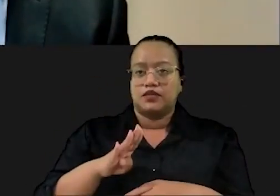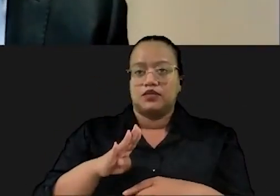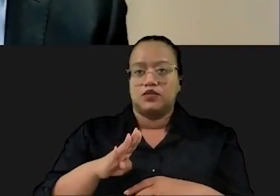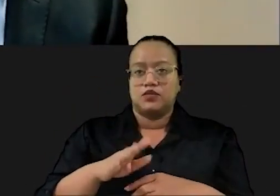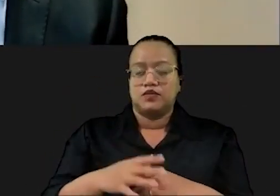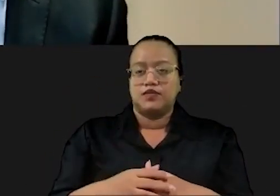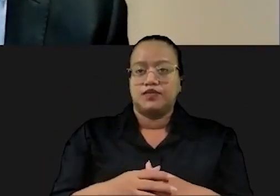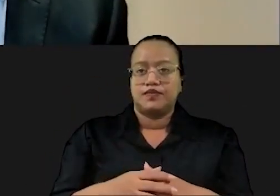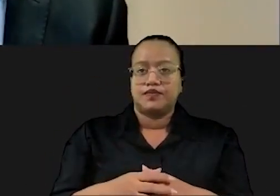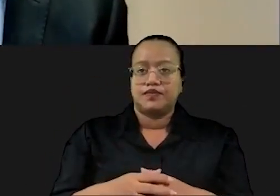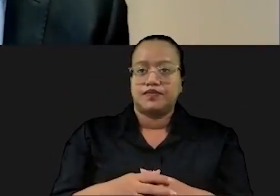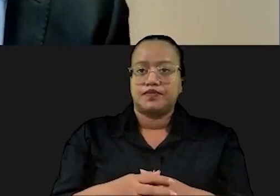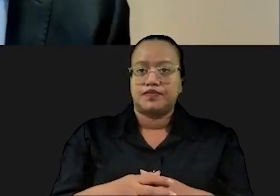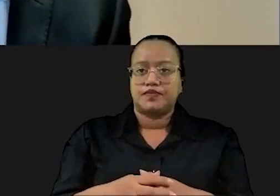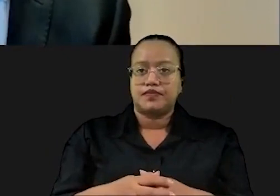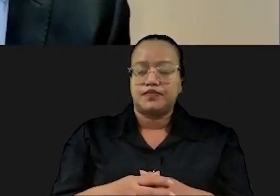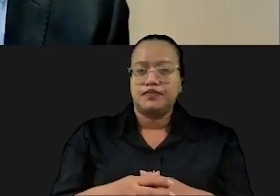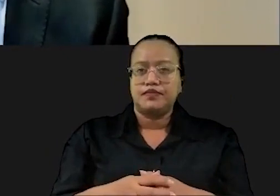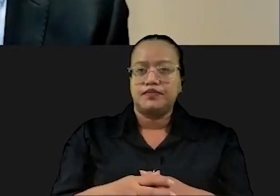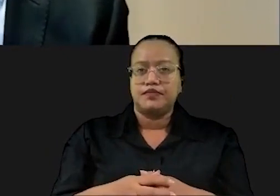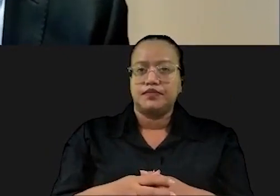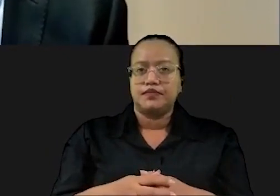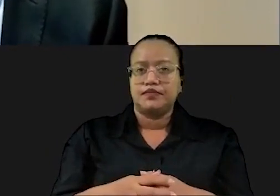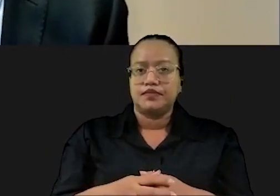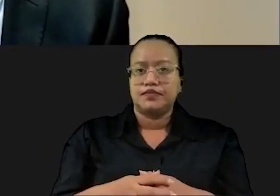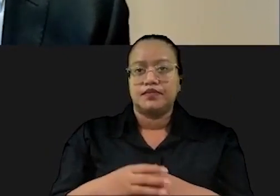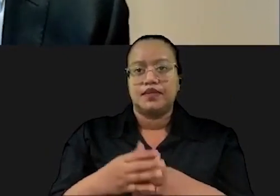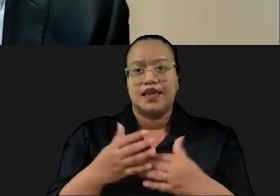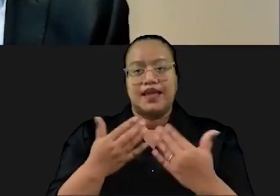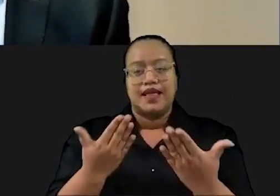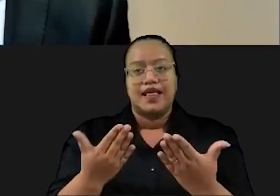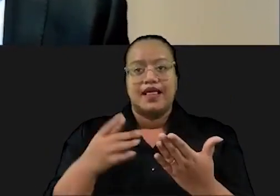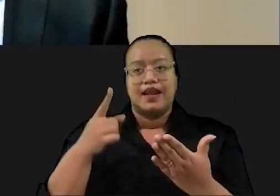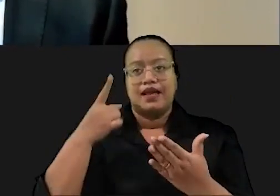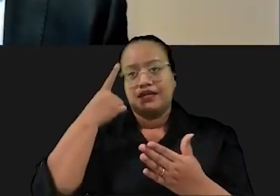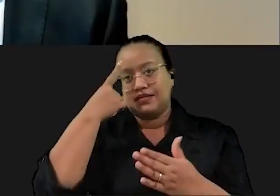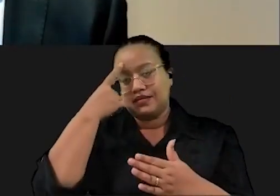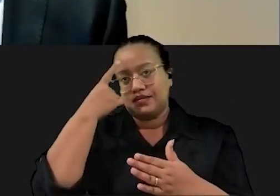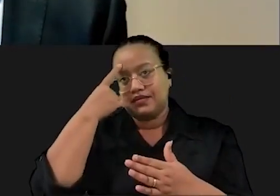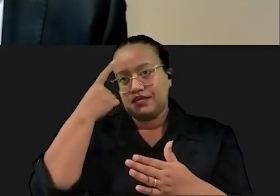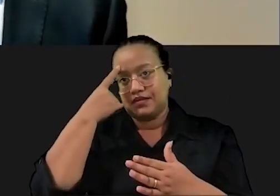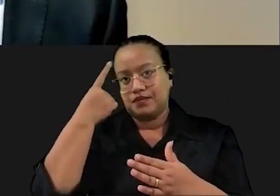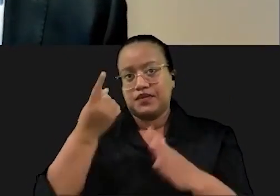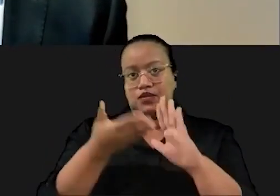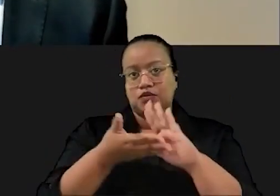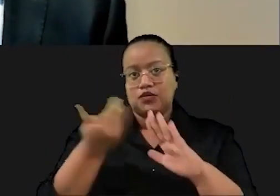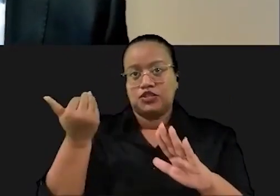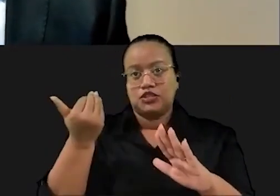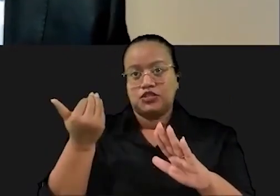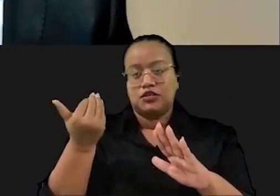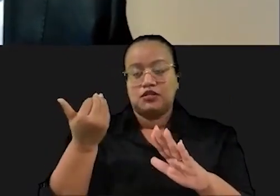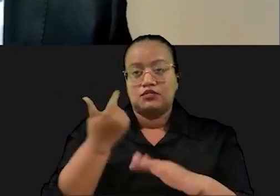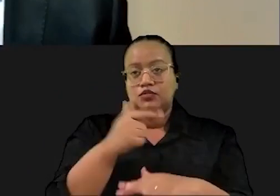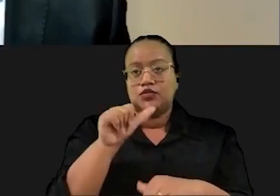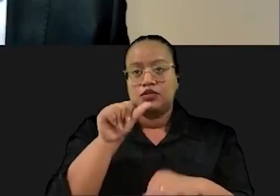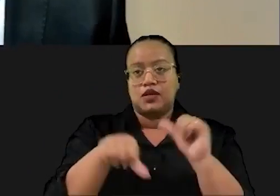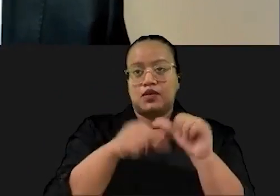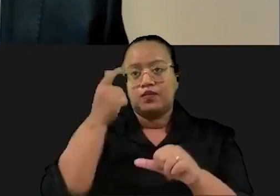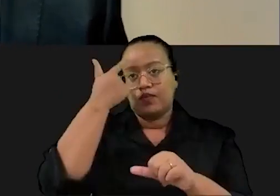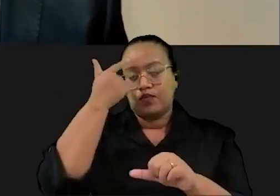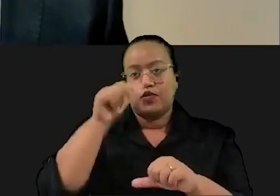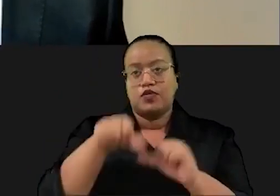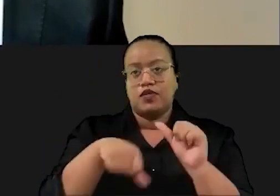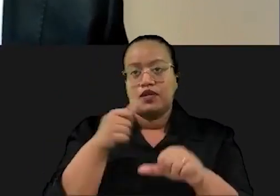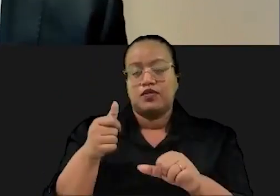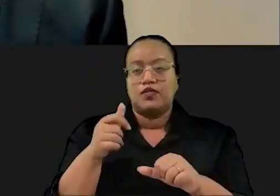essa forma de pensamento ela não tinha saído da cabeça das pessoas. Então, isso gerava assim, um uso muito